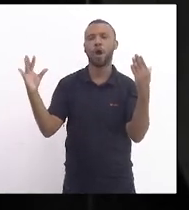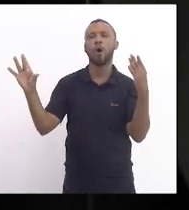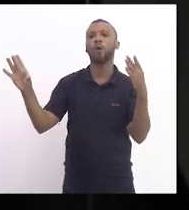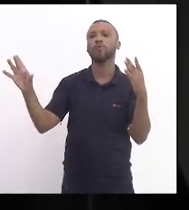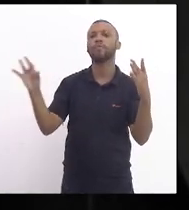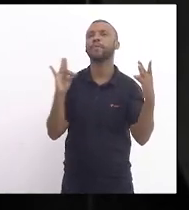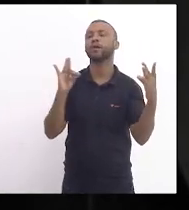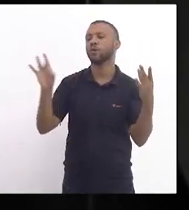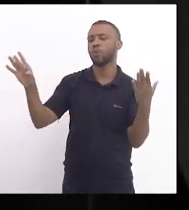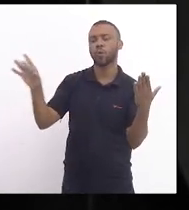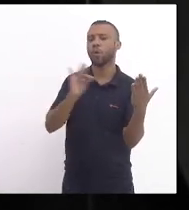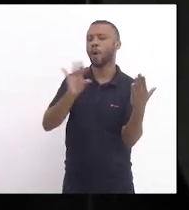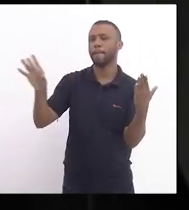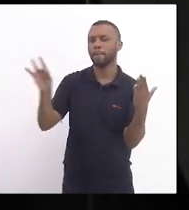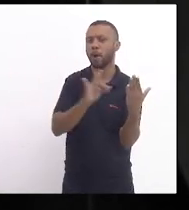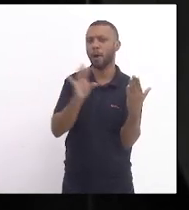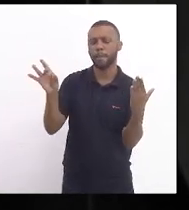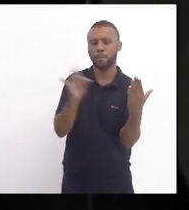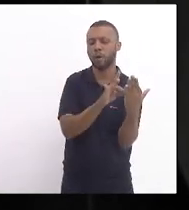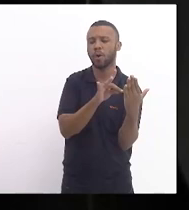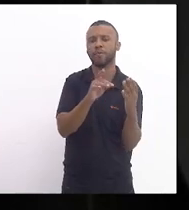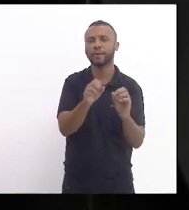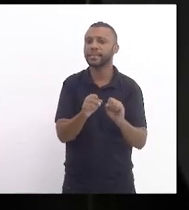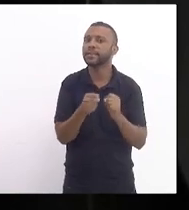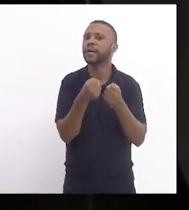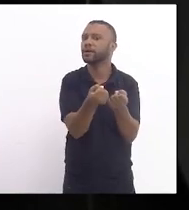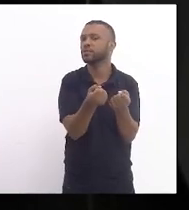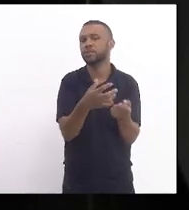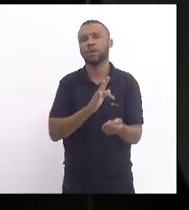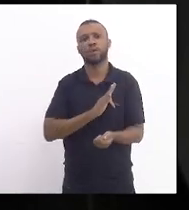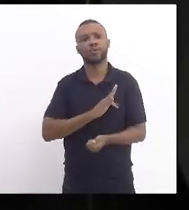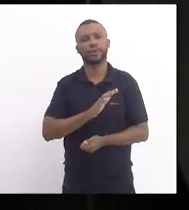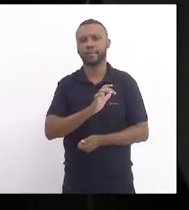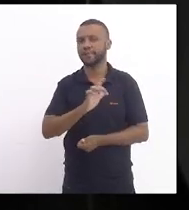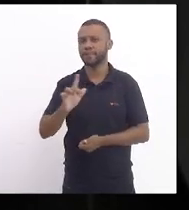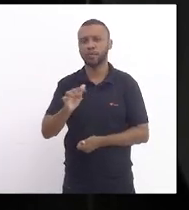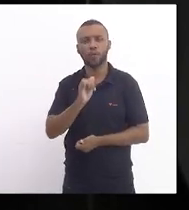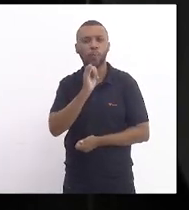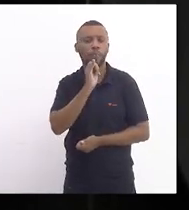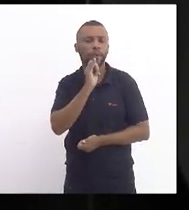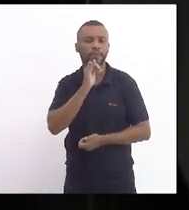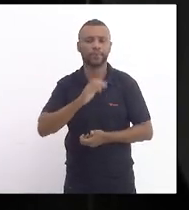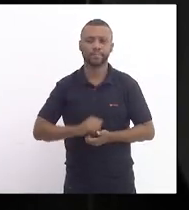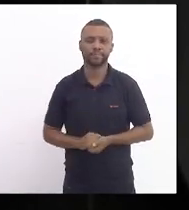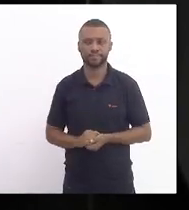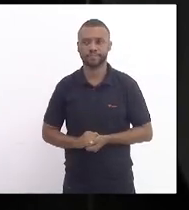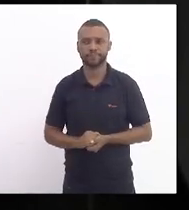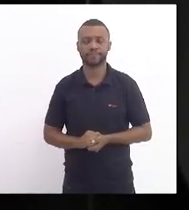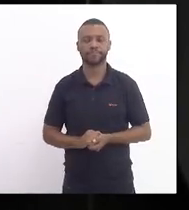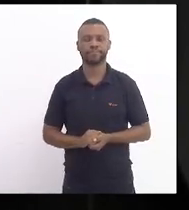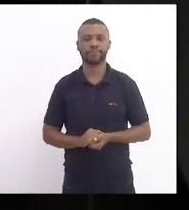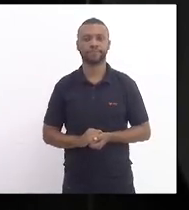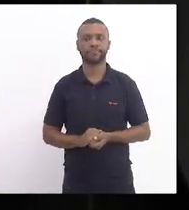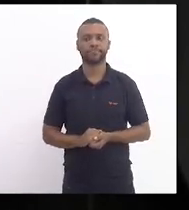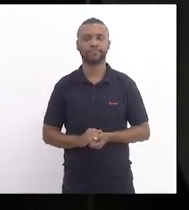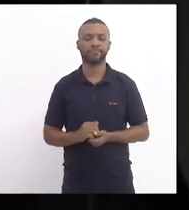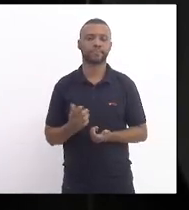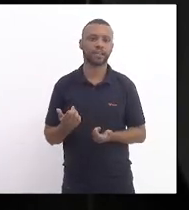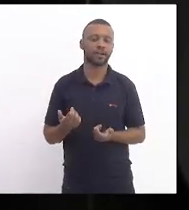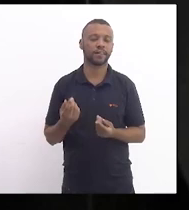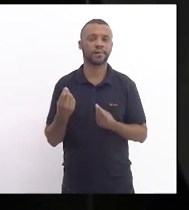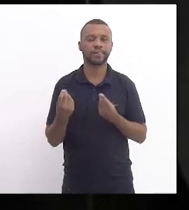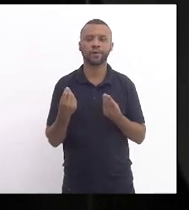garantido aos policiais civis fala que por exemplo né é adiante de quando se a gente não se